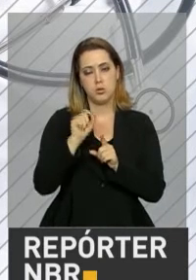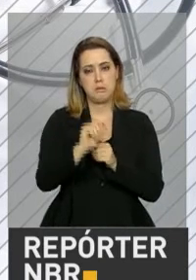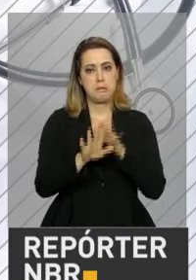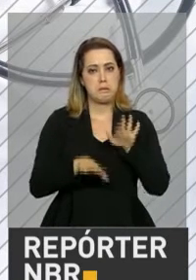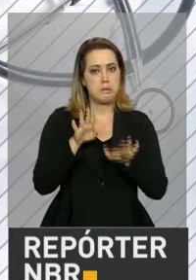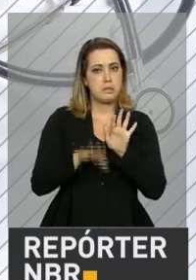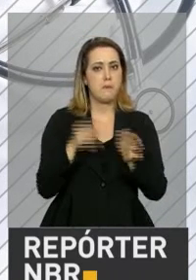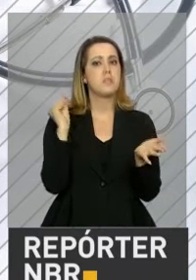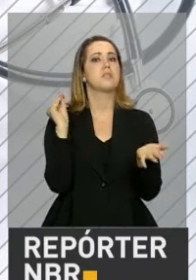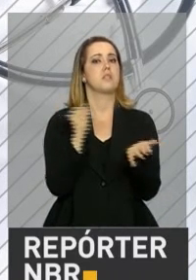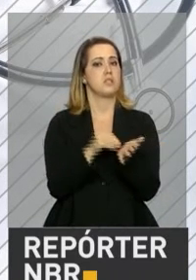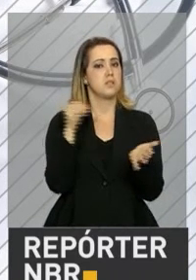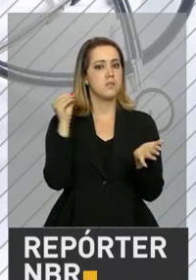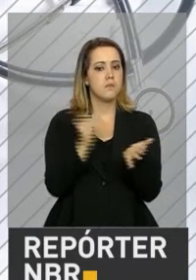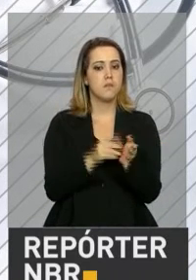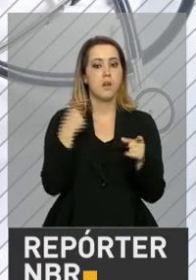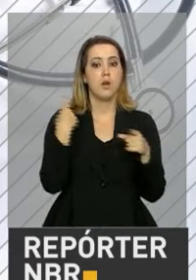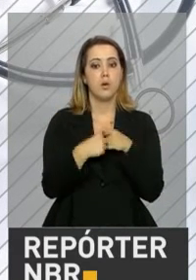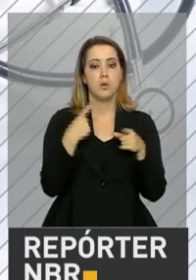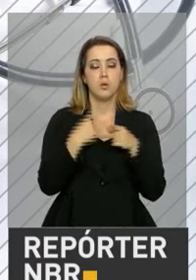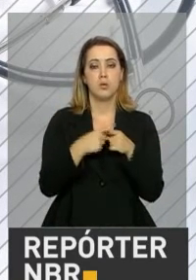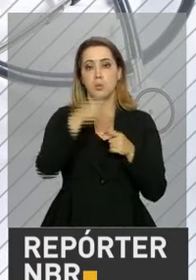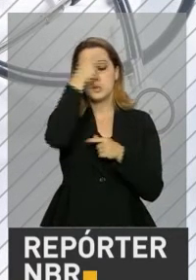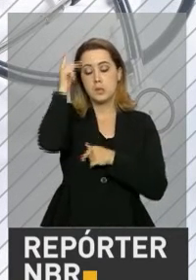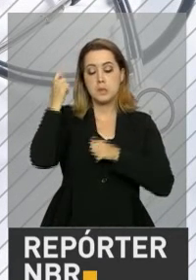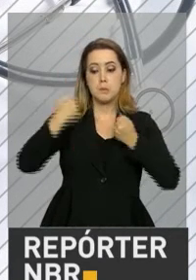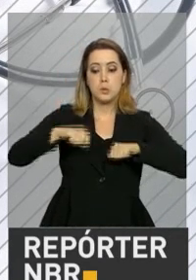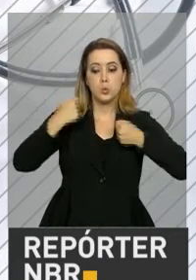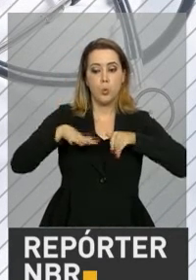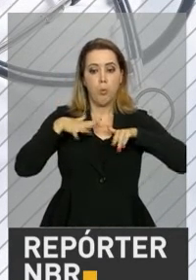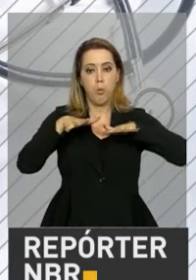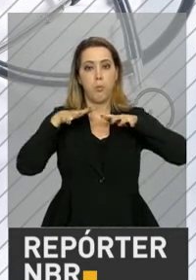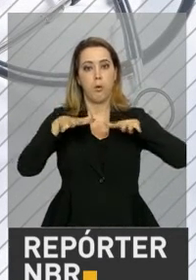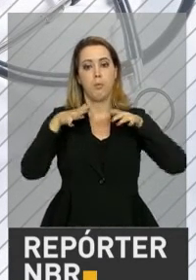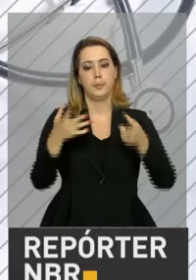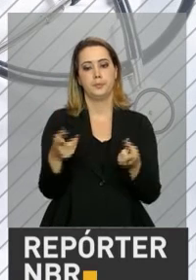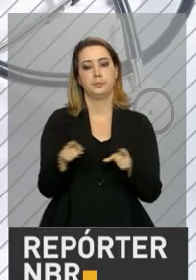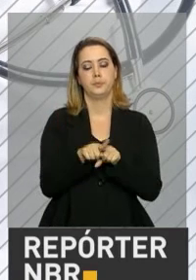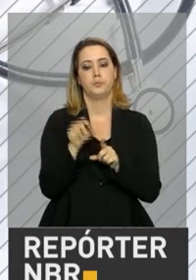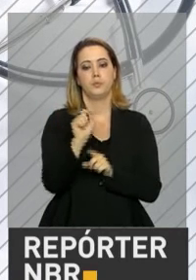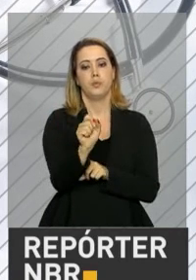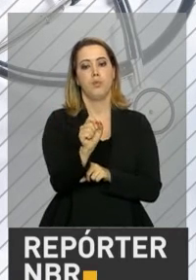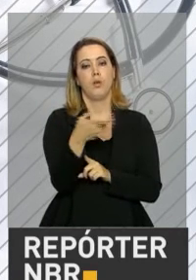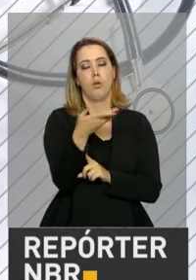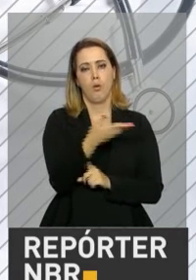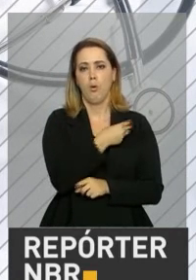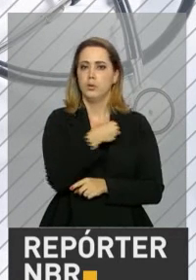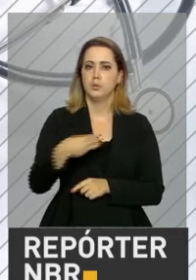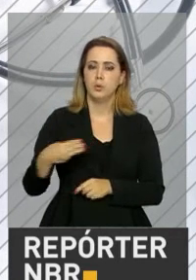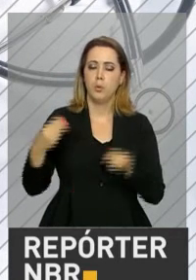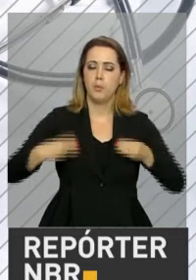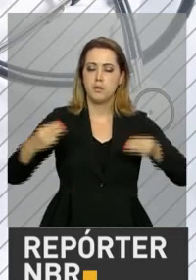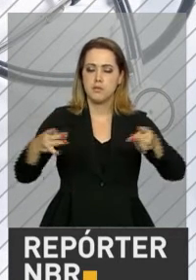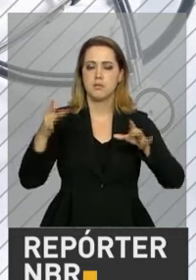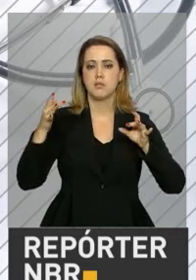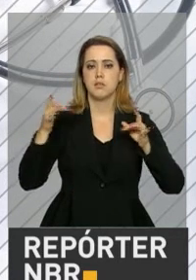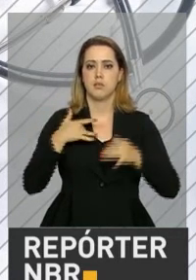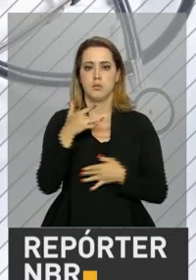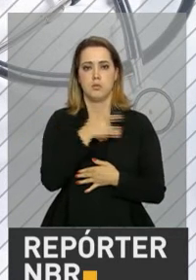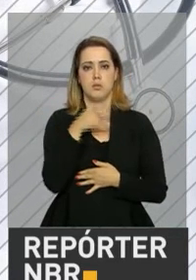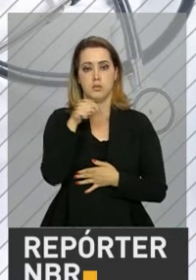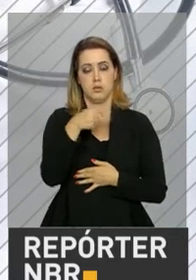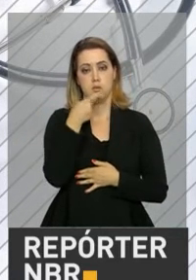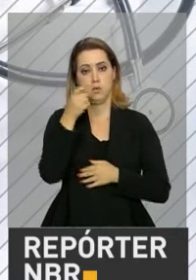vezes fica em falta porque a demanda é maior que a oferta do produto segundo o ministério da saúde os fabricantes